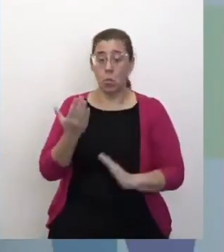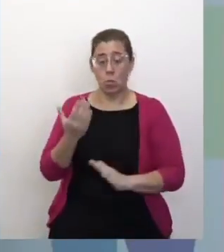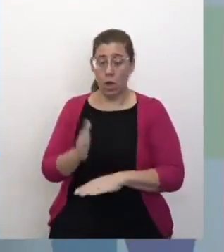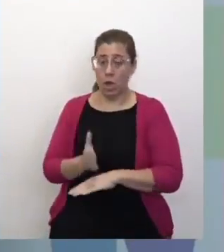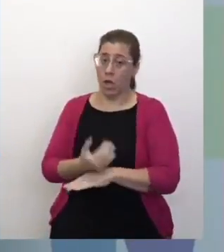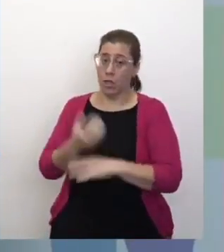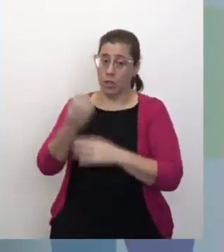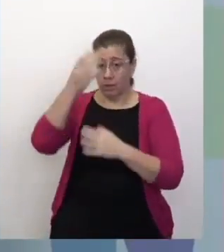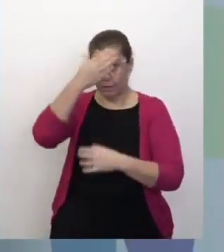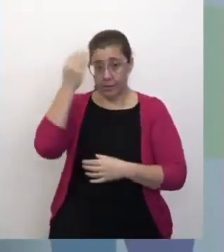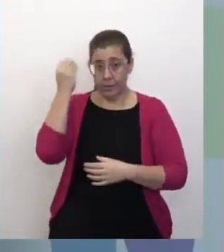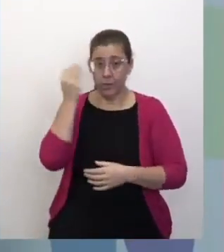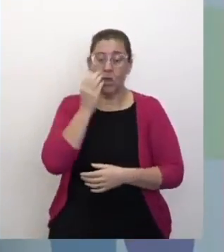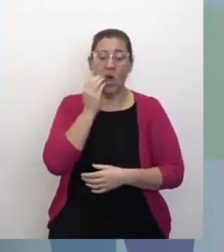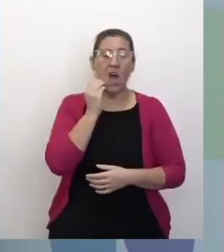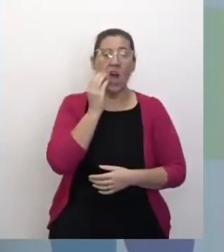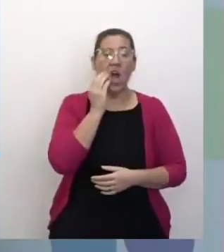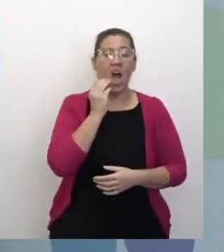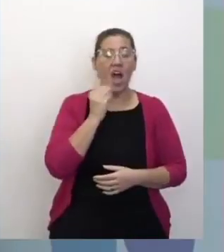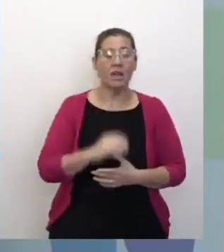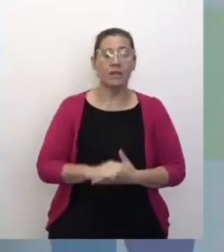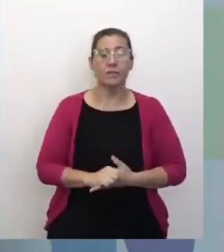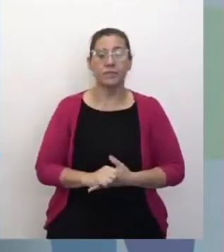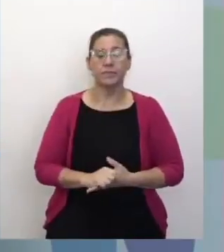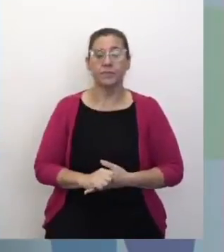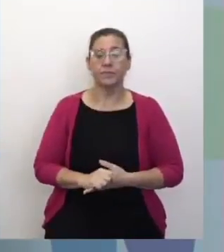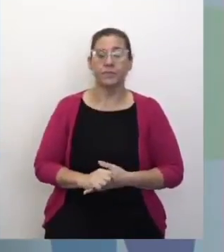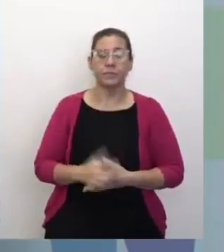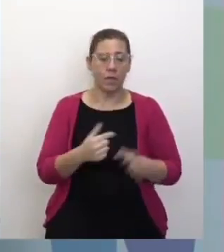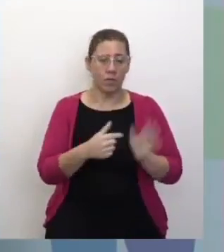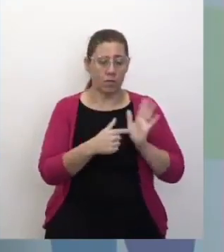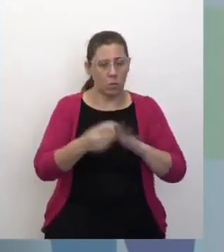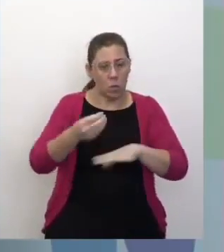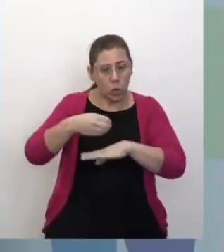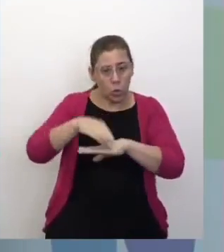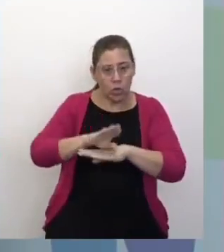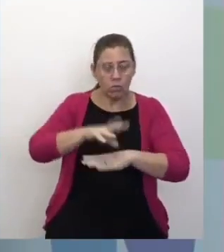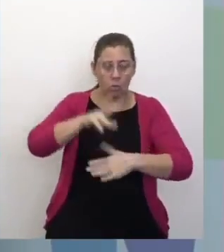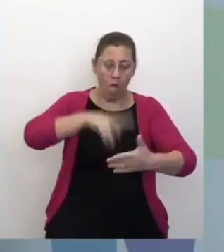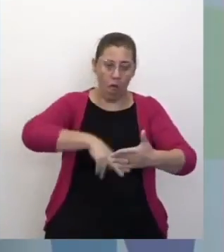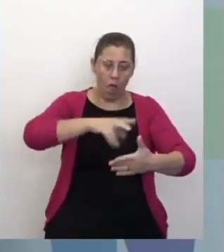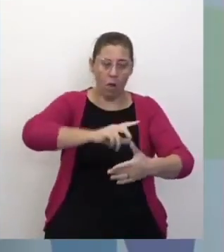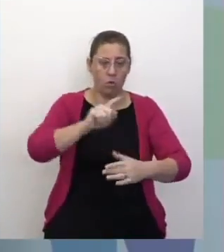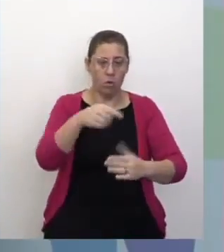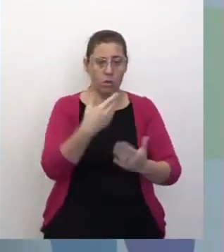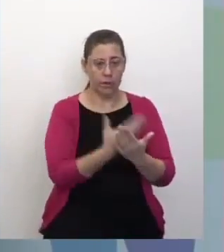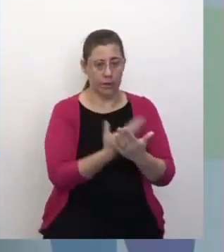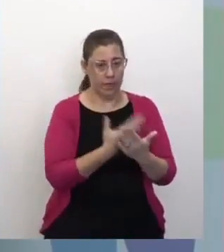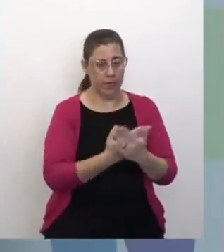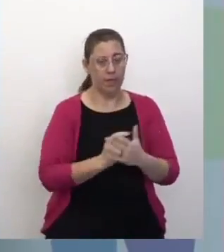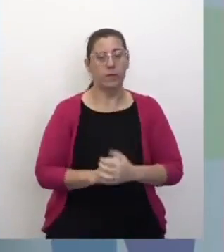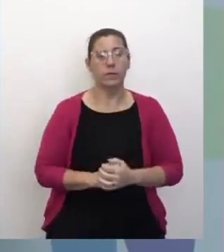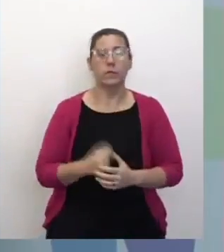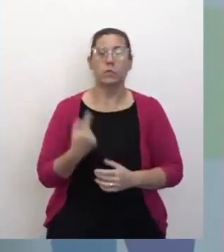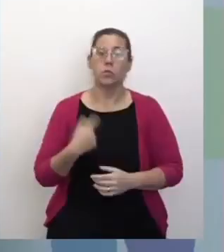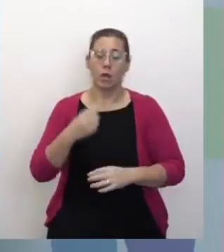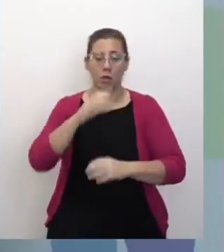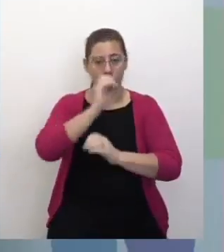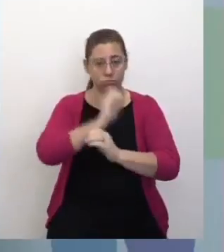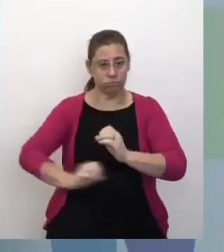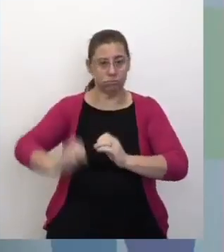aula nem começou ainda, mas já está tendo aula. Antes que eu me esqueça, eu vou dar uma indicação de leitura para a próxima aula. Que aqui, como Centro de Mídias, nós